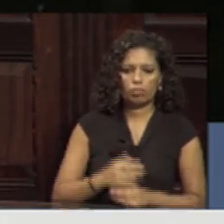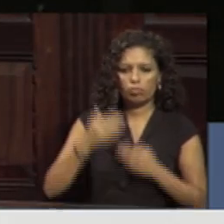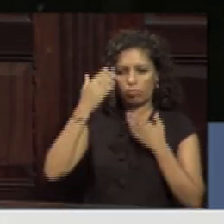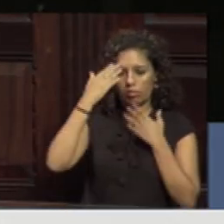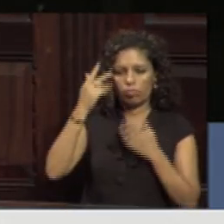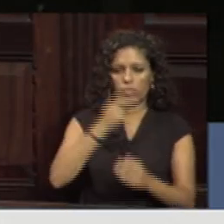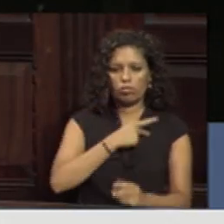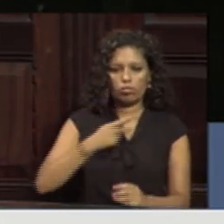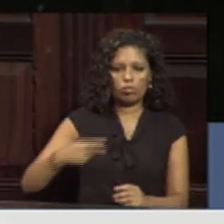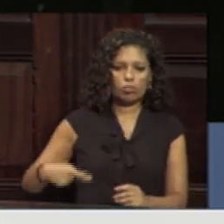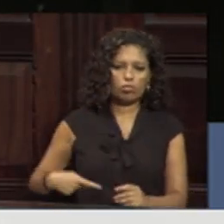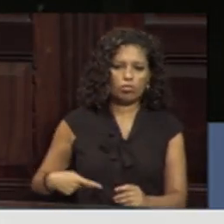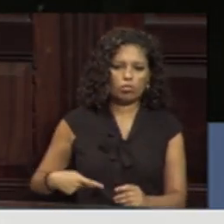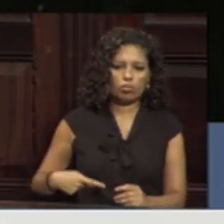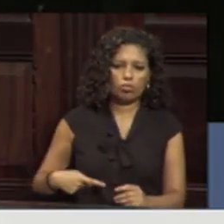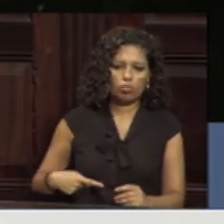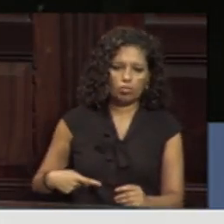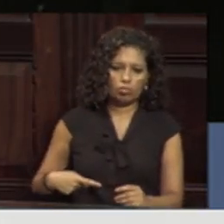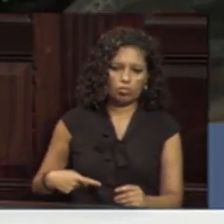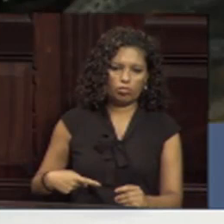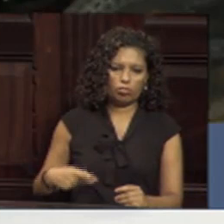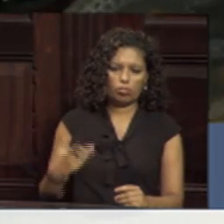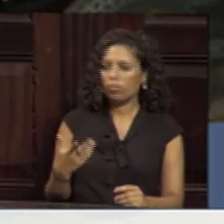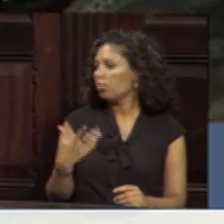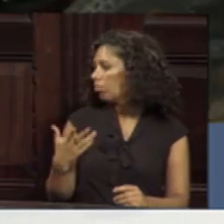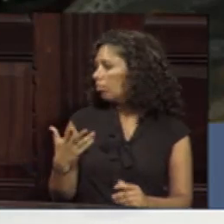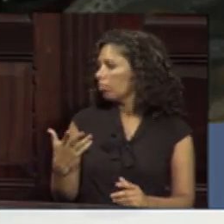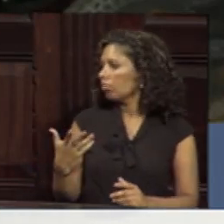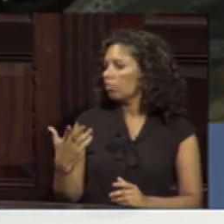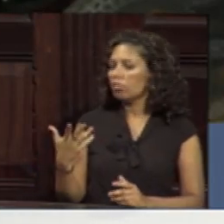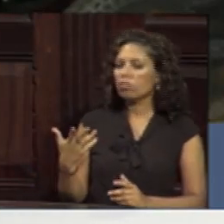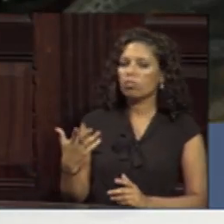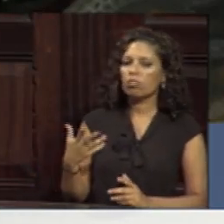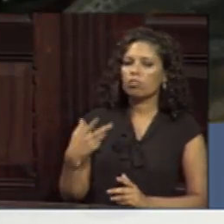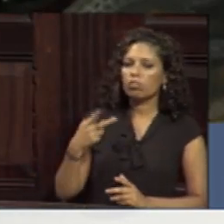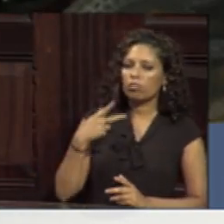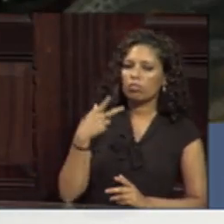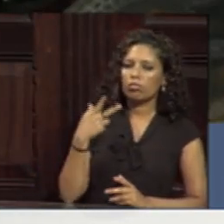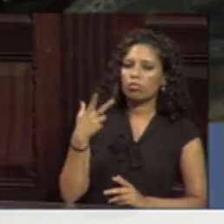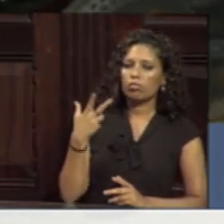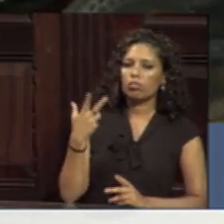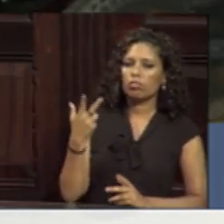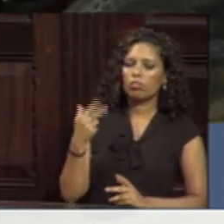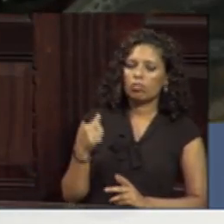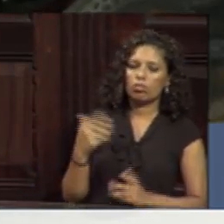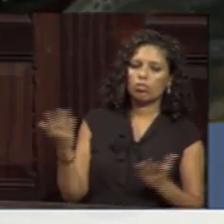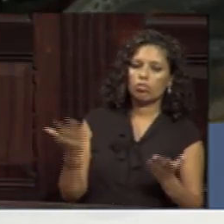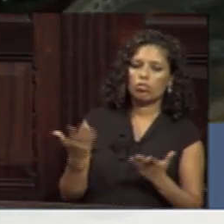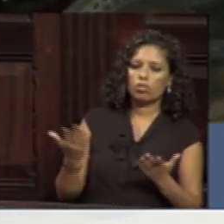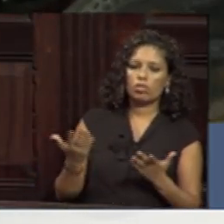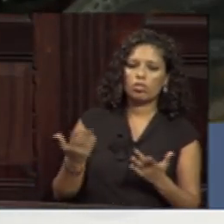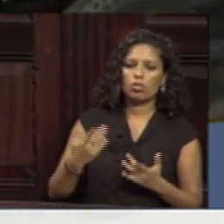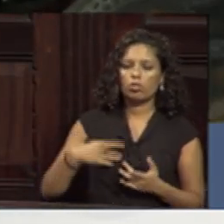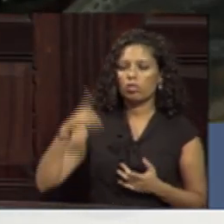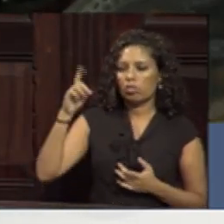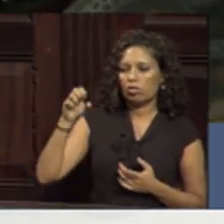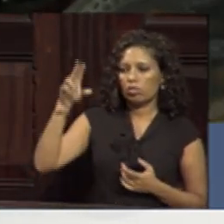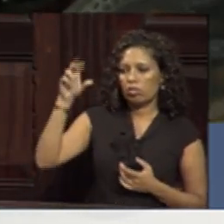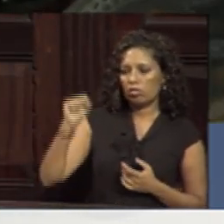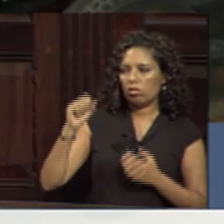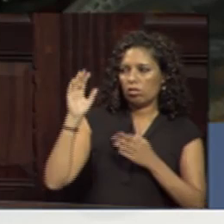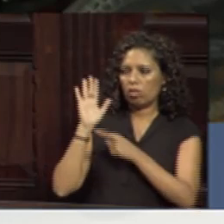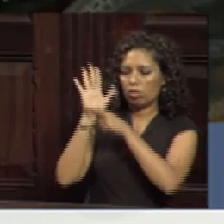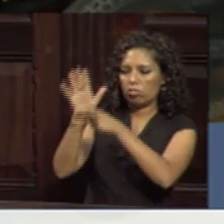Obrigado, presidente. Eu queria dizer que, neste momento, que Deus conforte